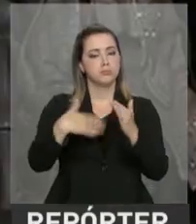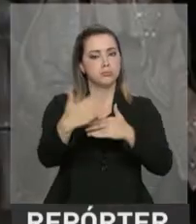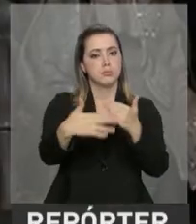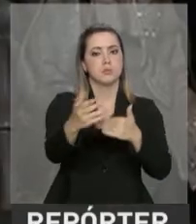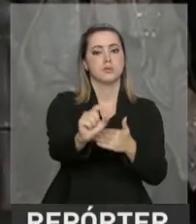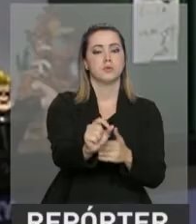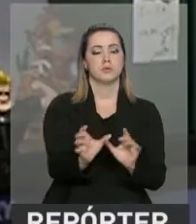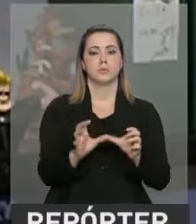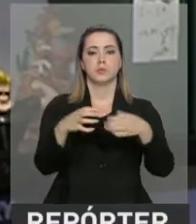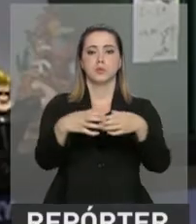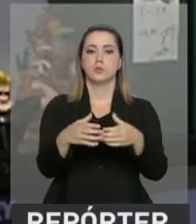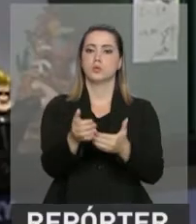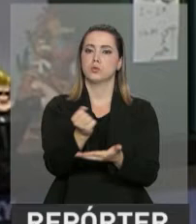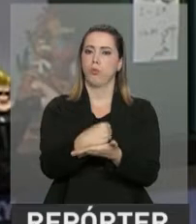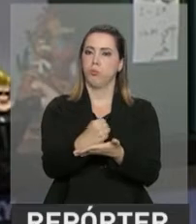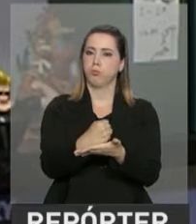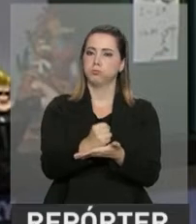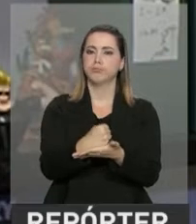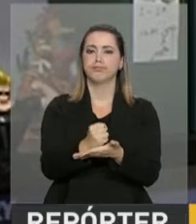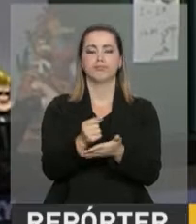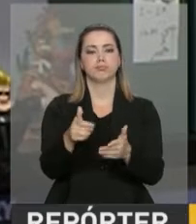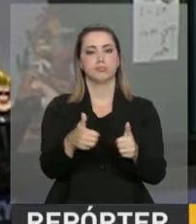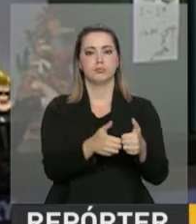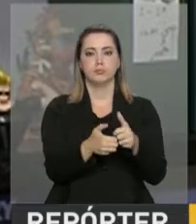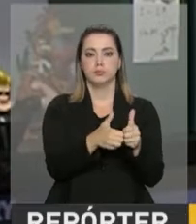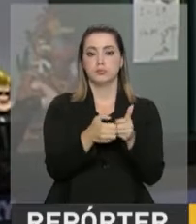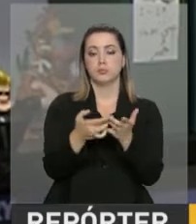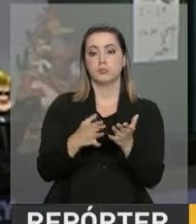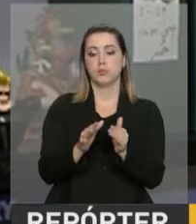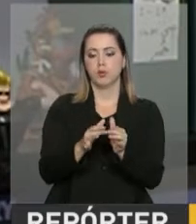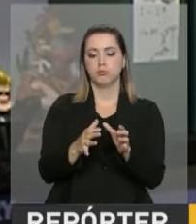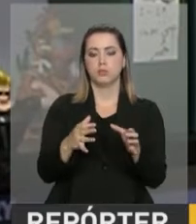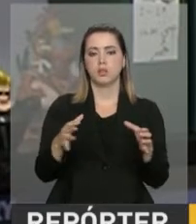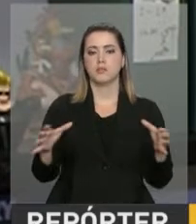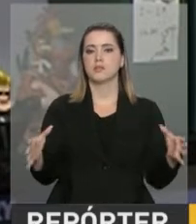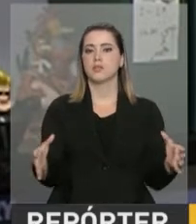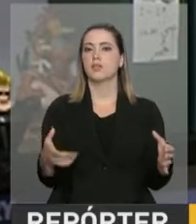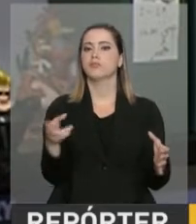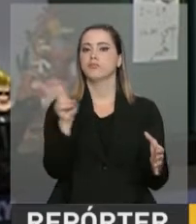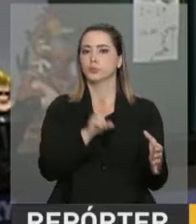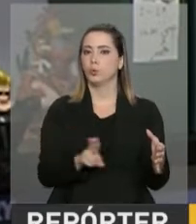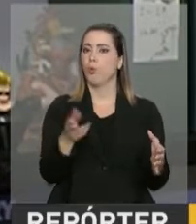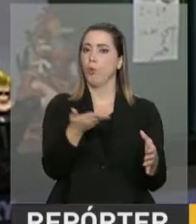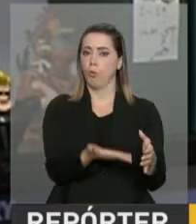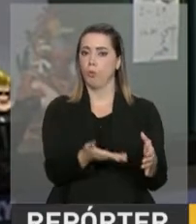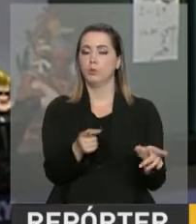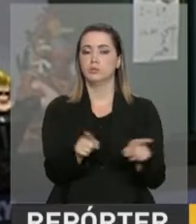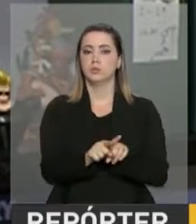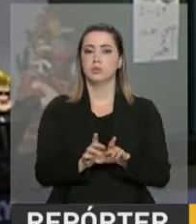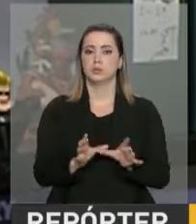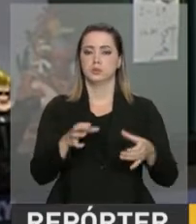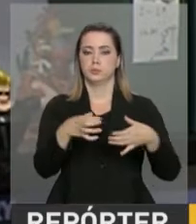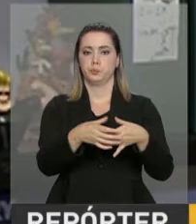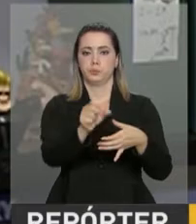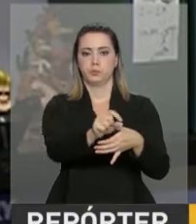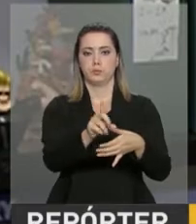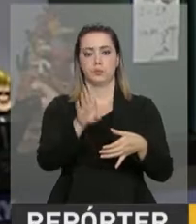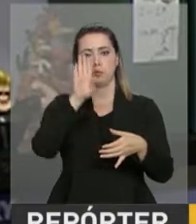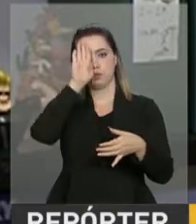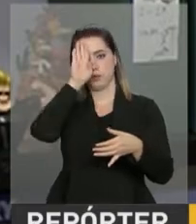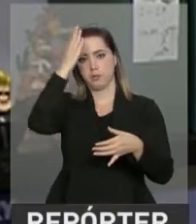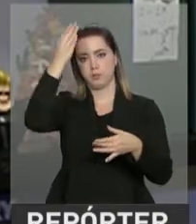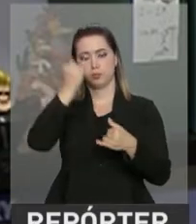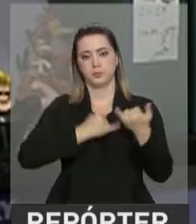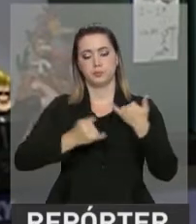nos últimos tempos o game ele vem crescendo o consumo e esse mercado vem se transformando no mercado principal do